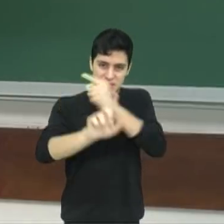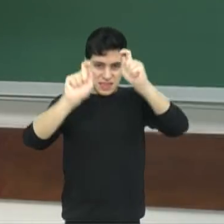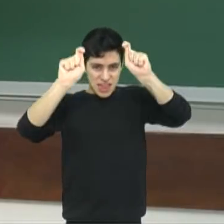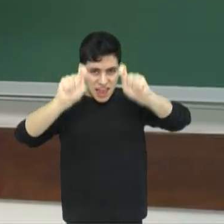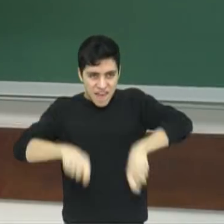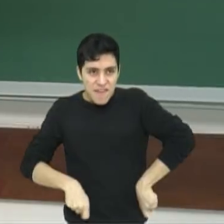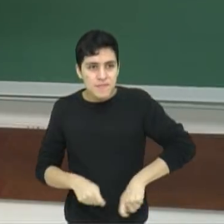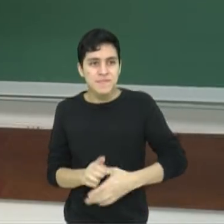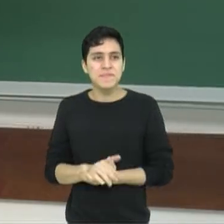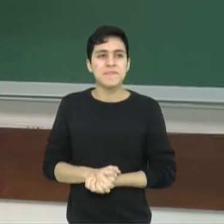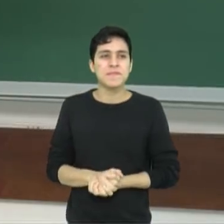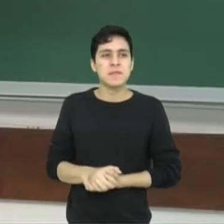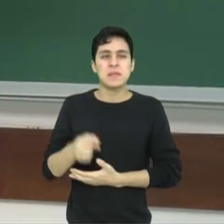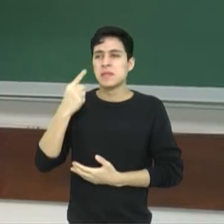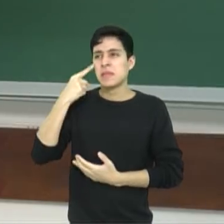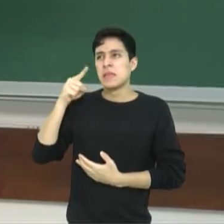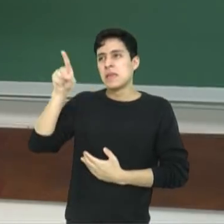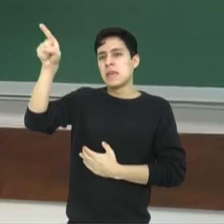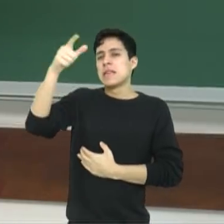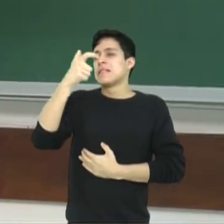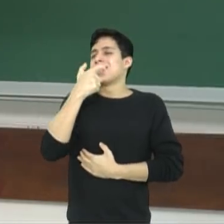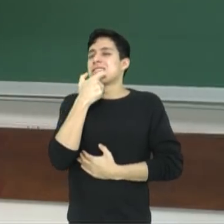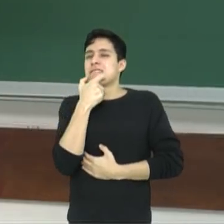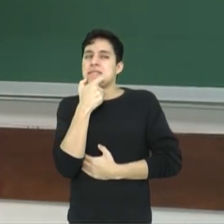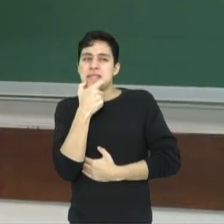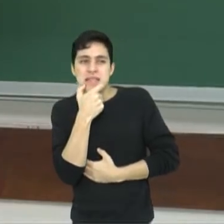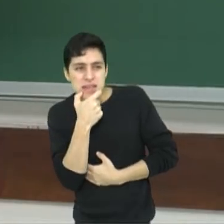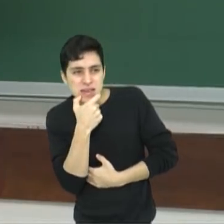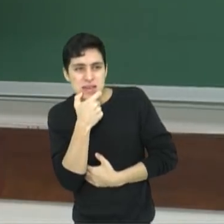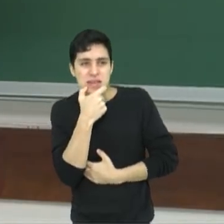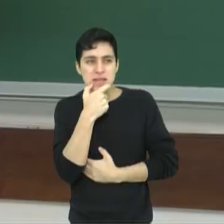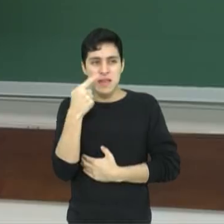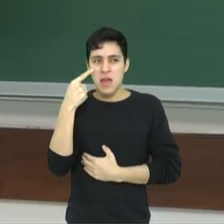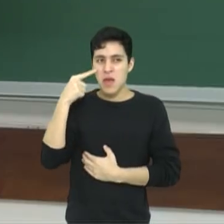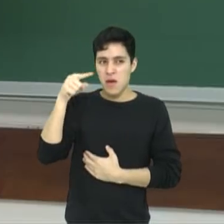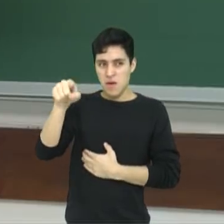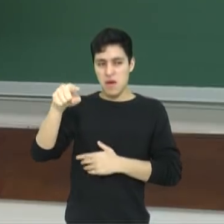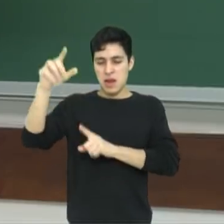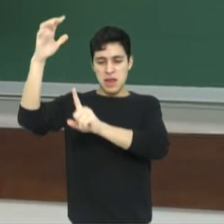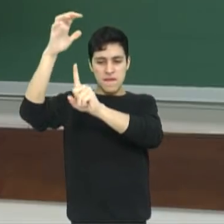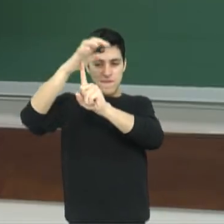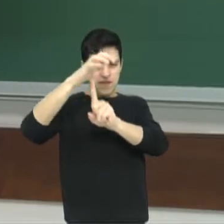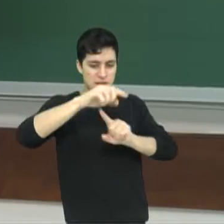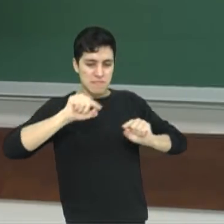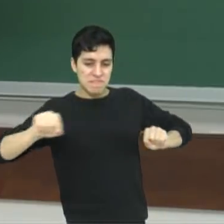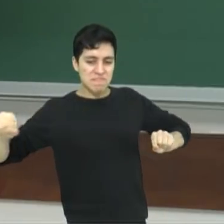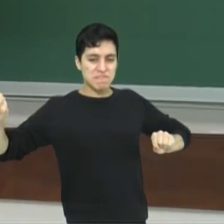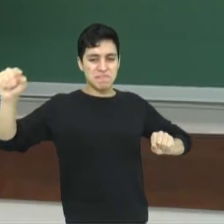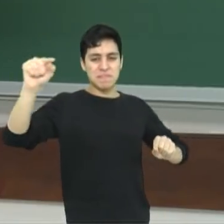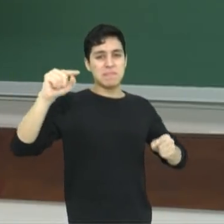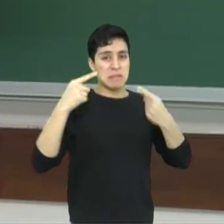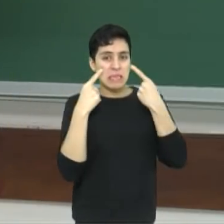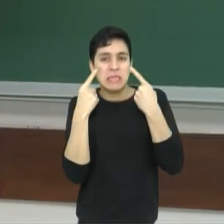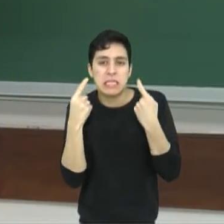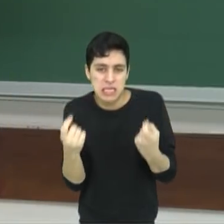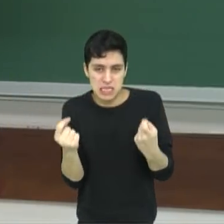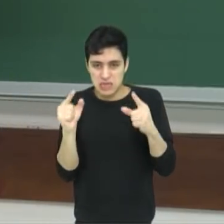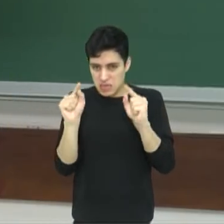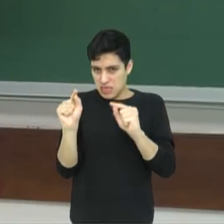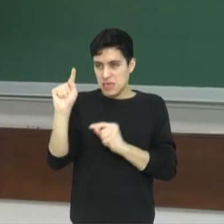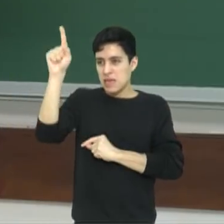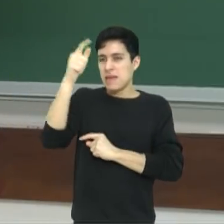Você vê a Inglaterra, bem no primeiro ponto, olha a região de influência dela. E é interessante que pega